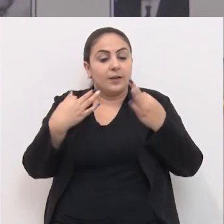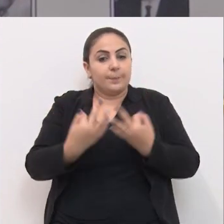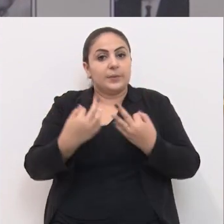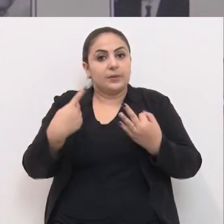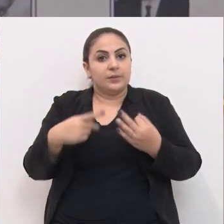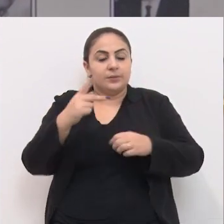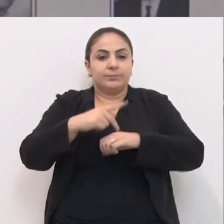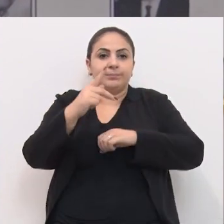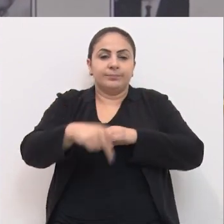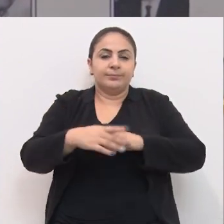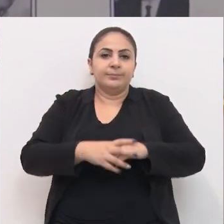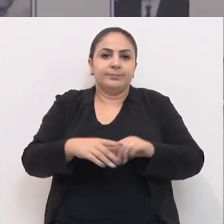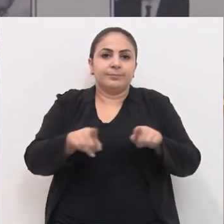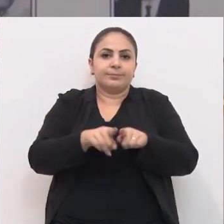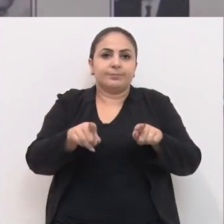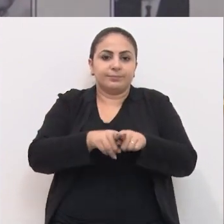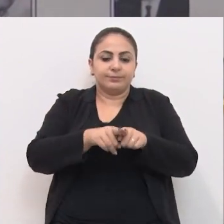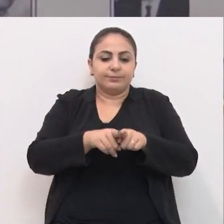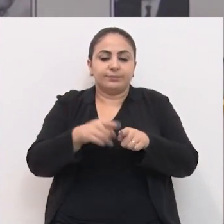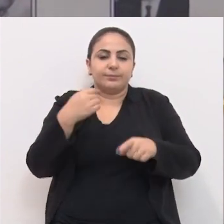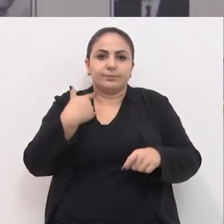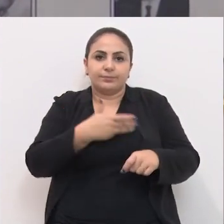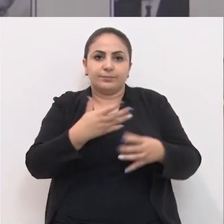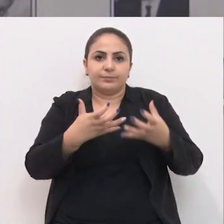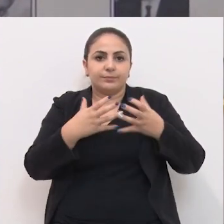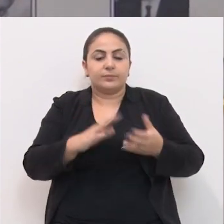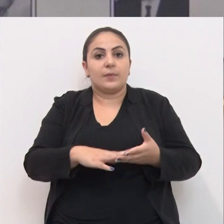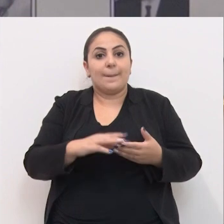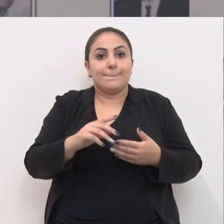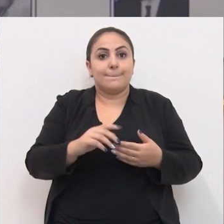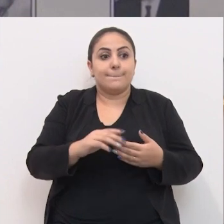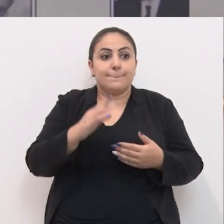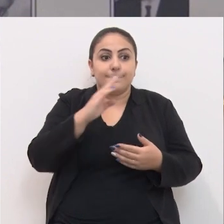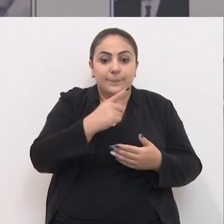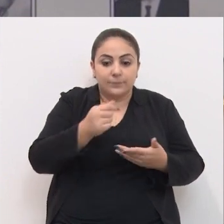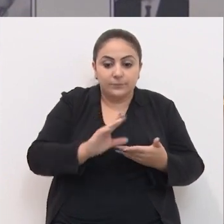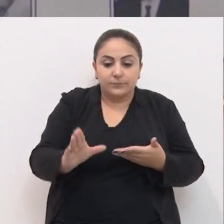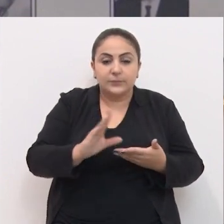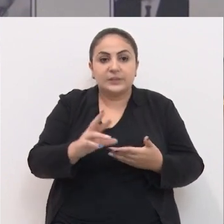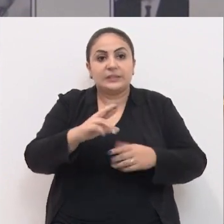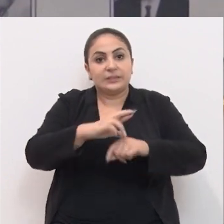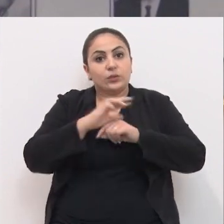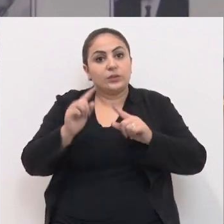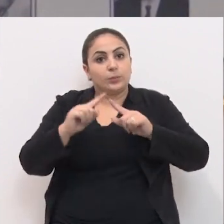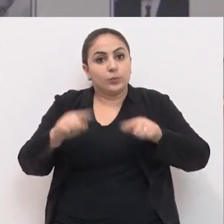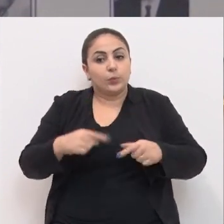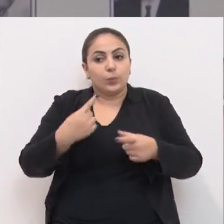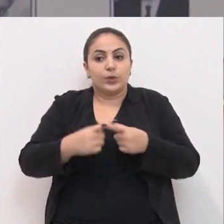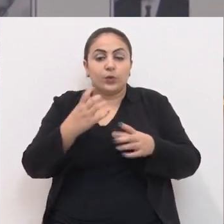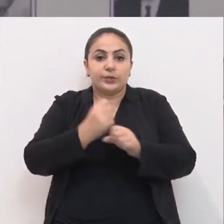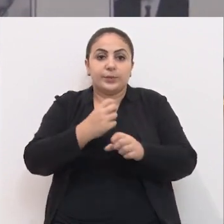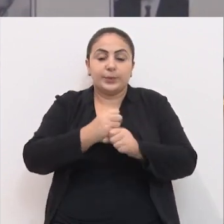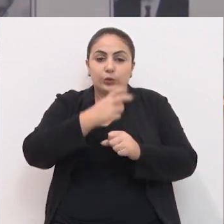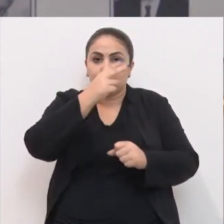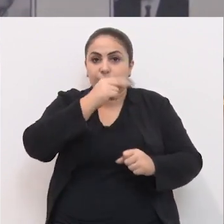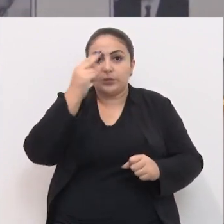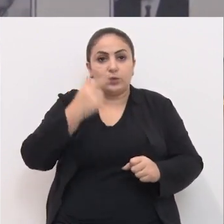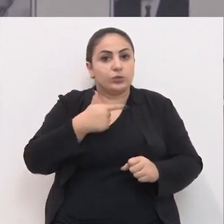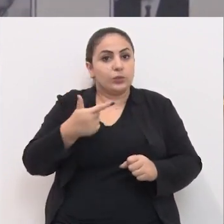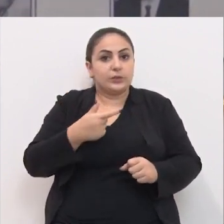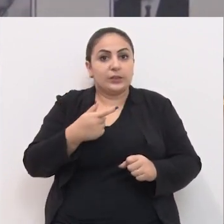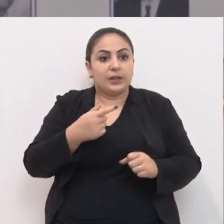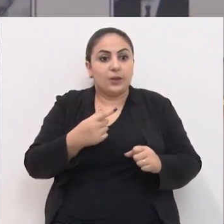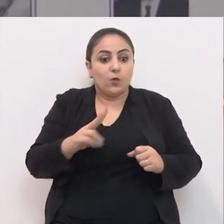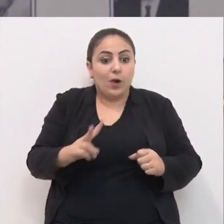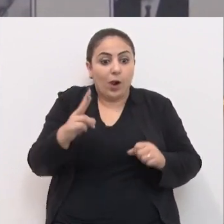que é um tributo municipal, esse financiamento direto dessa qualificação dos equipamentos que são utilizados aqui pela segurança pública.